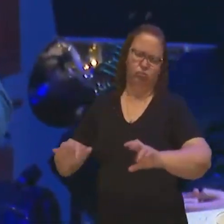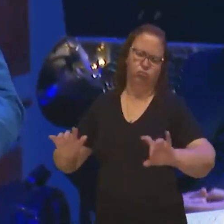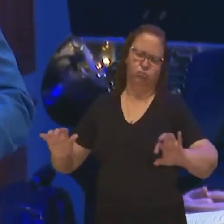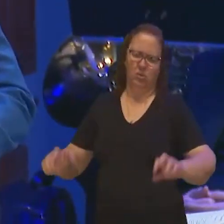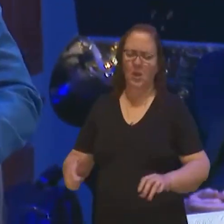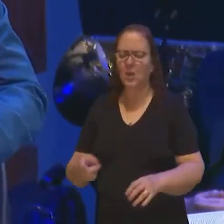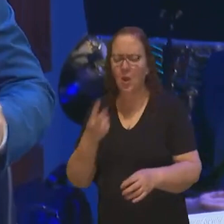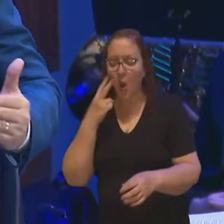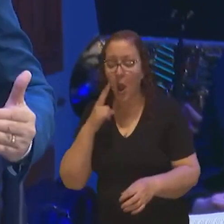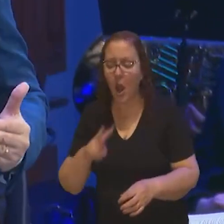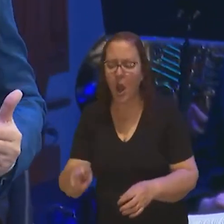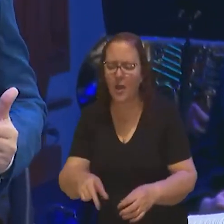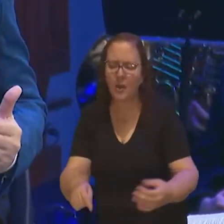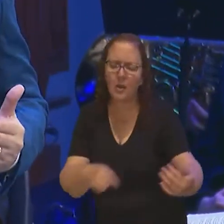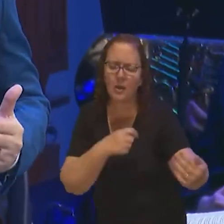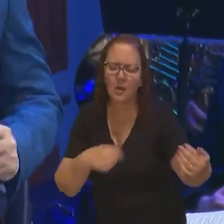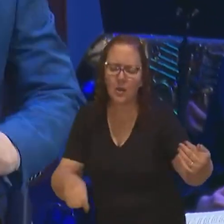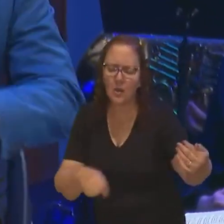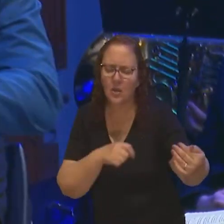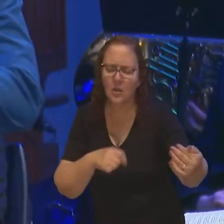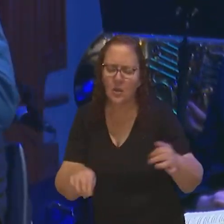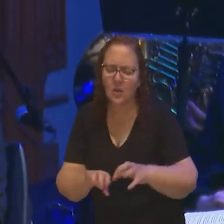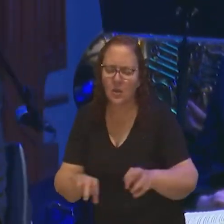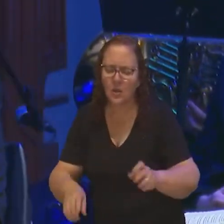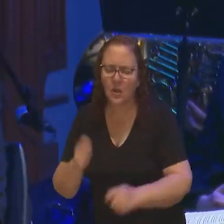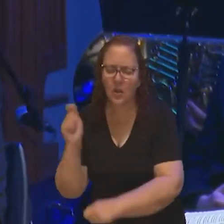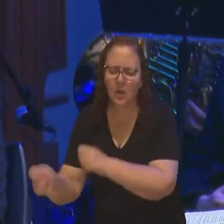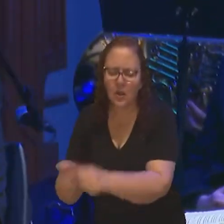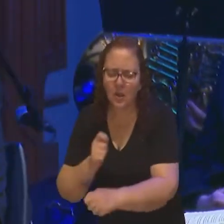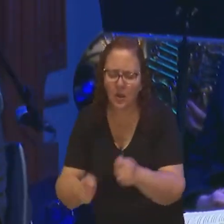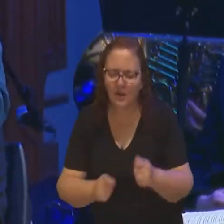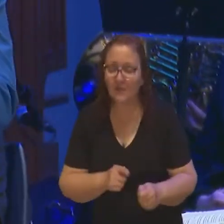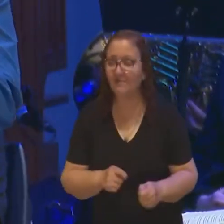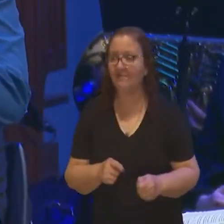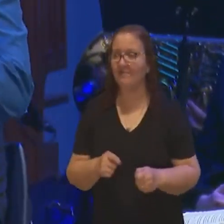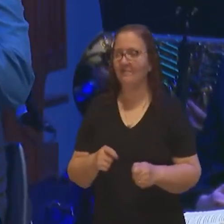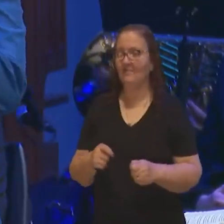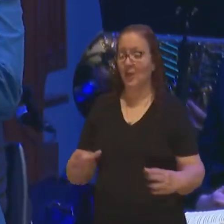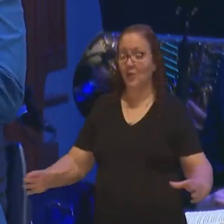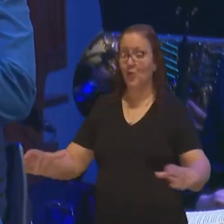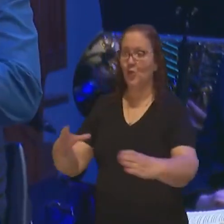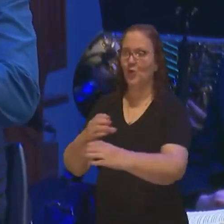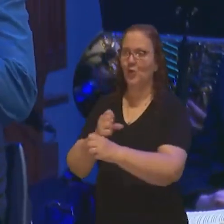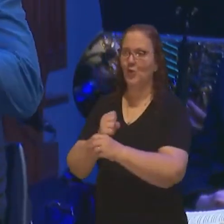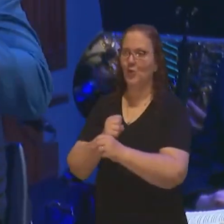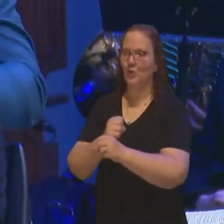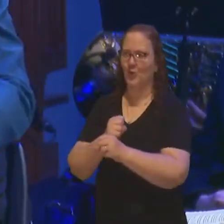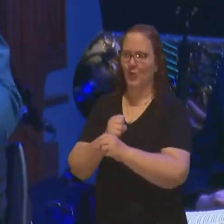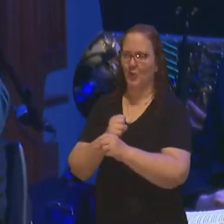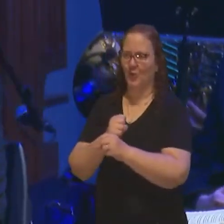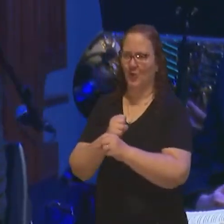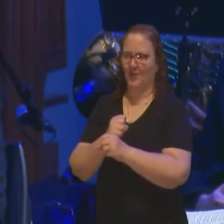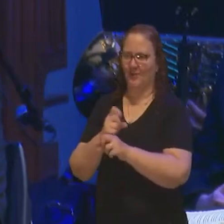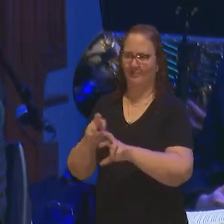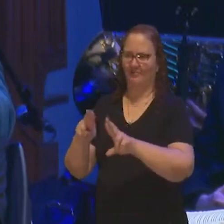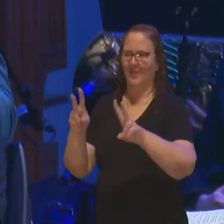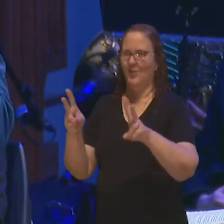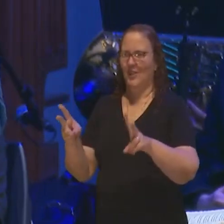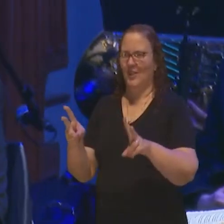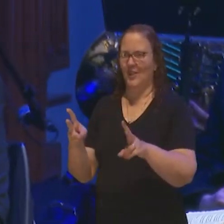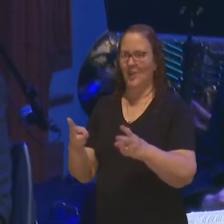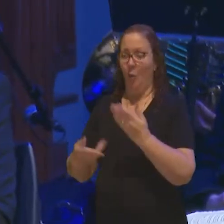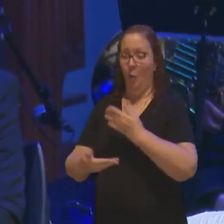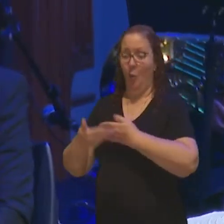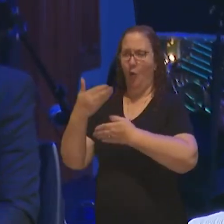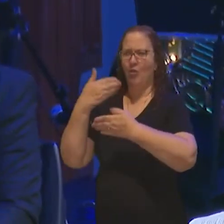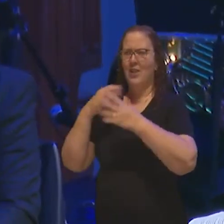partitura, toca os seus instrumentos. Mas tudo isto tem uma razão, por trás de todo este aparato, por trás de tudo aquilo